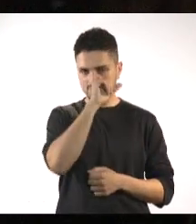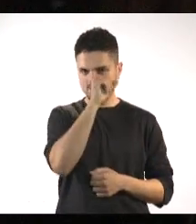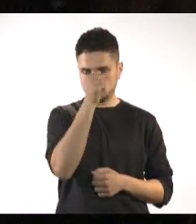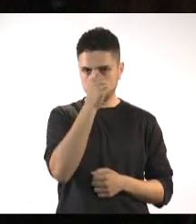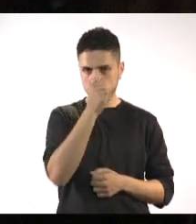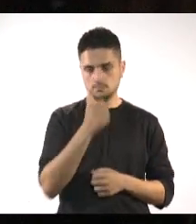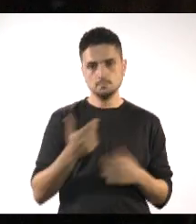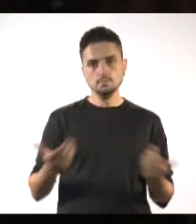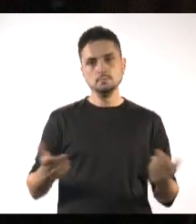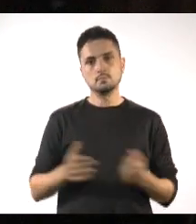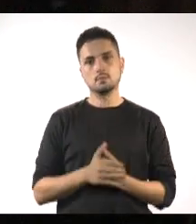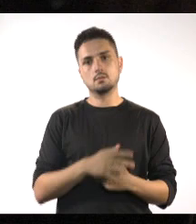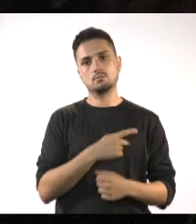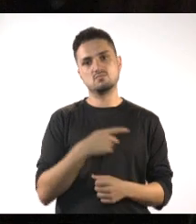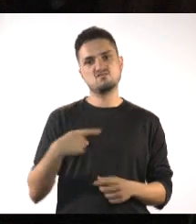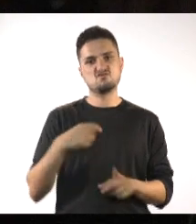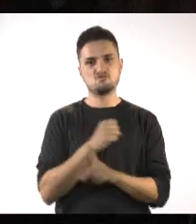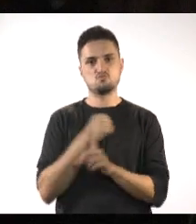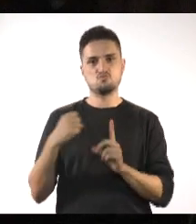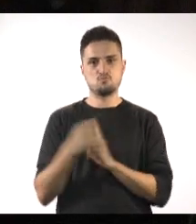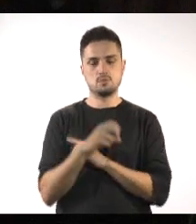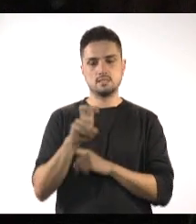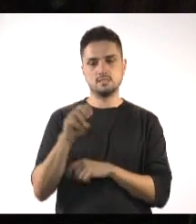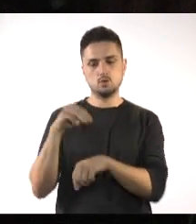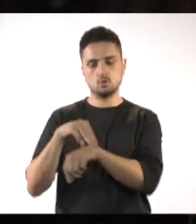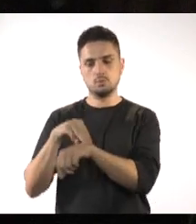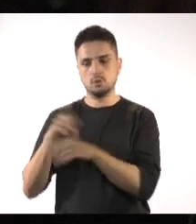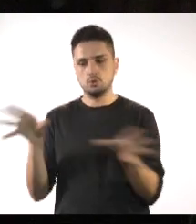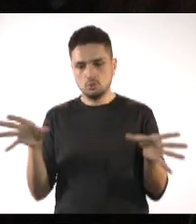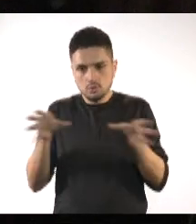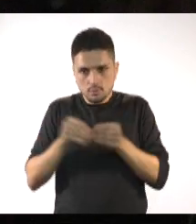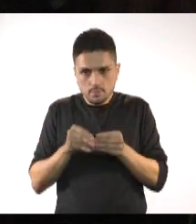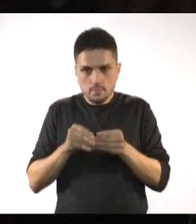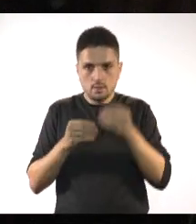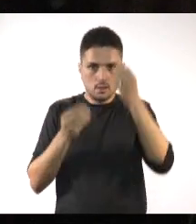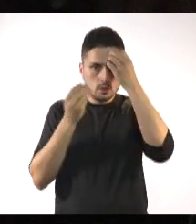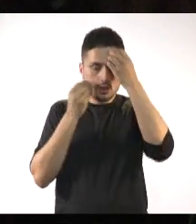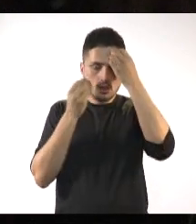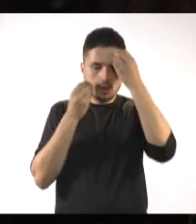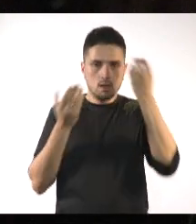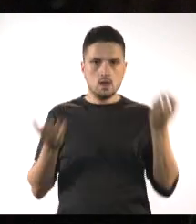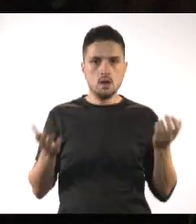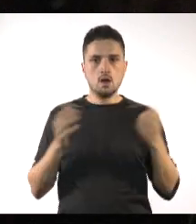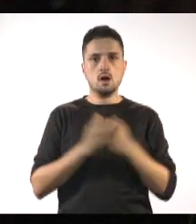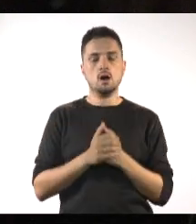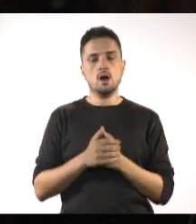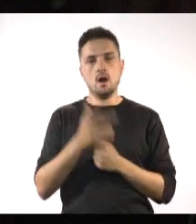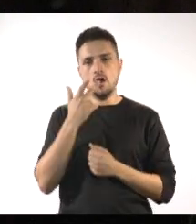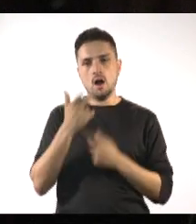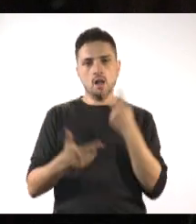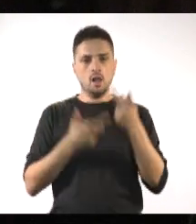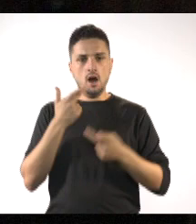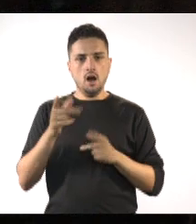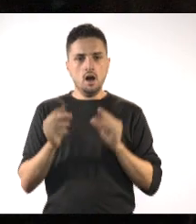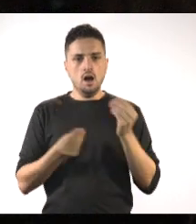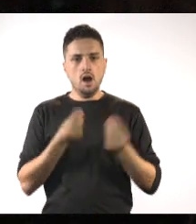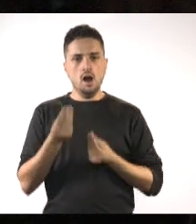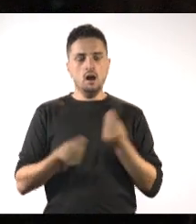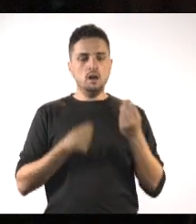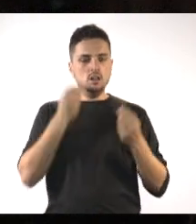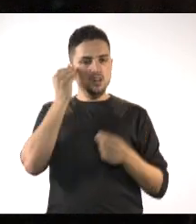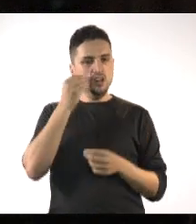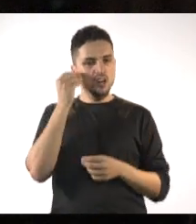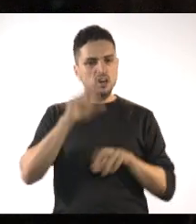sintetizar nos 5 minutos que eu tenho, para poder falar um pouco sobre essa experiência que não é minha,